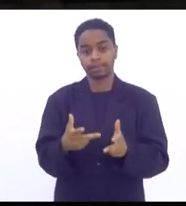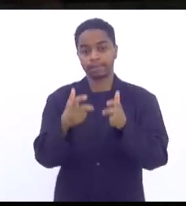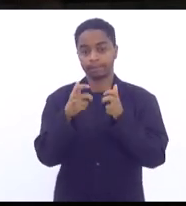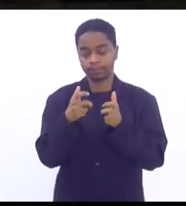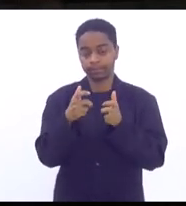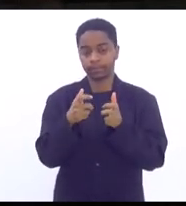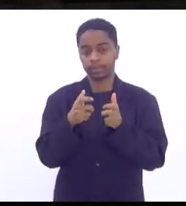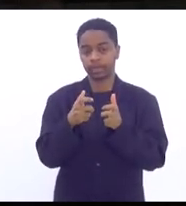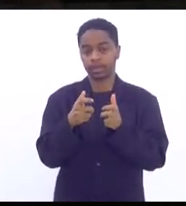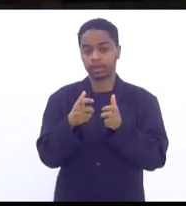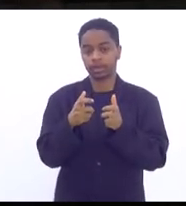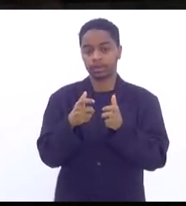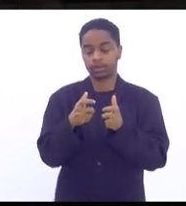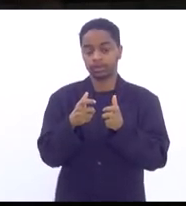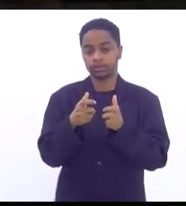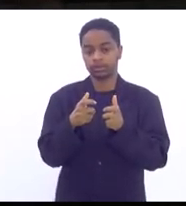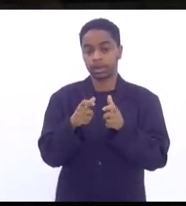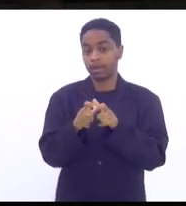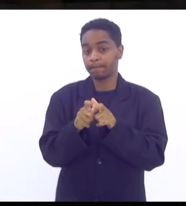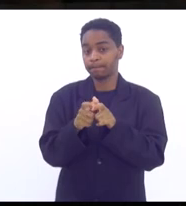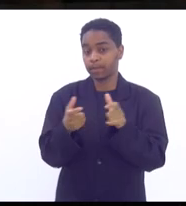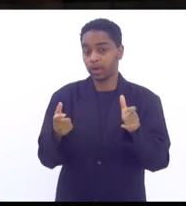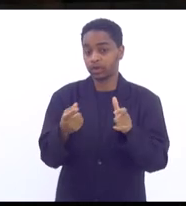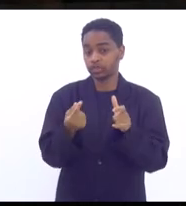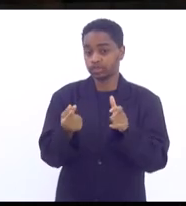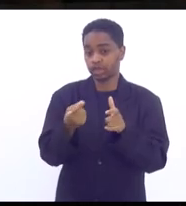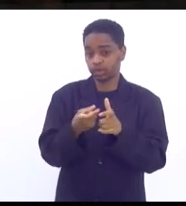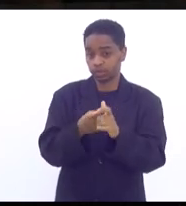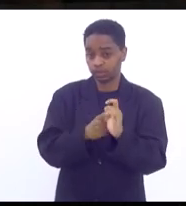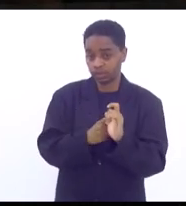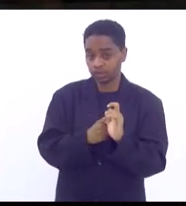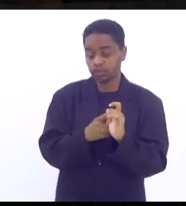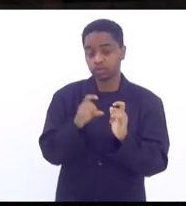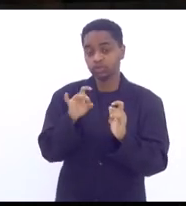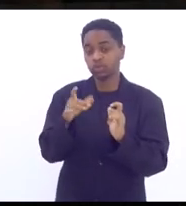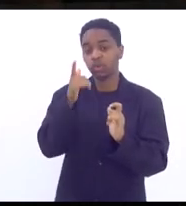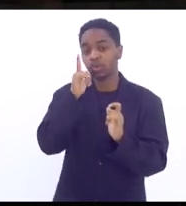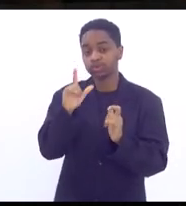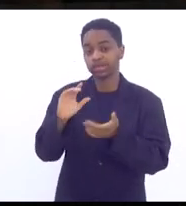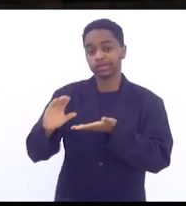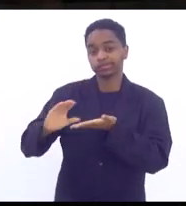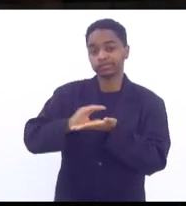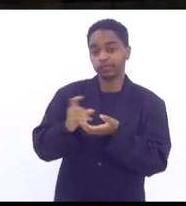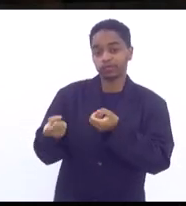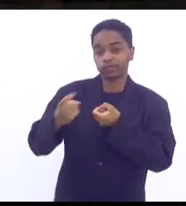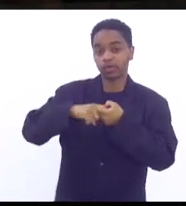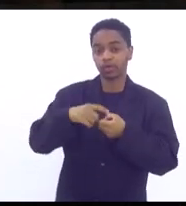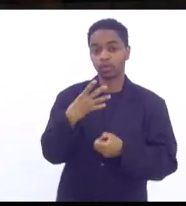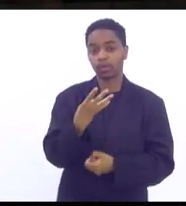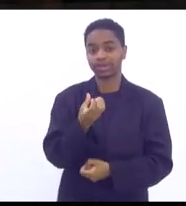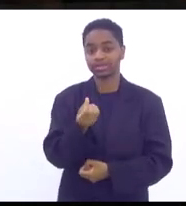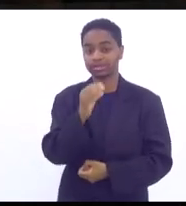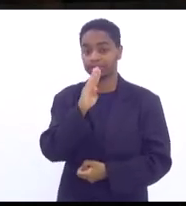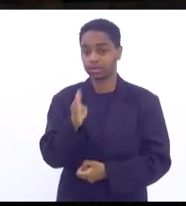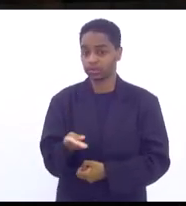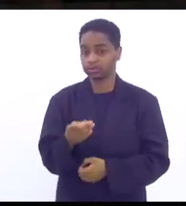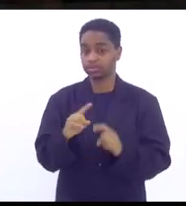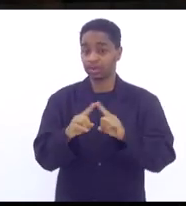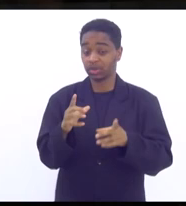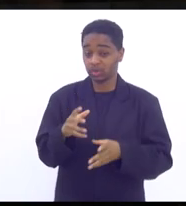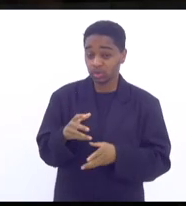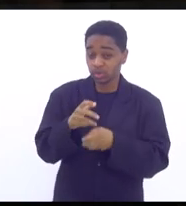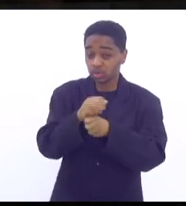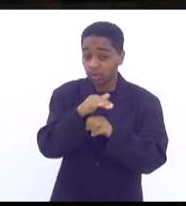da dívida ativa só pode ser recuperado 46 bilhões de 130